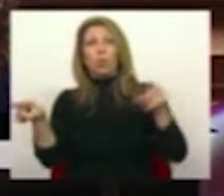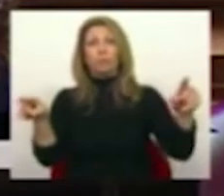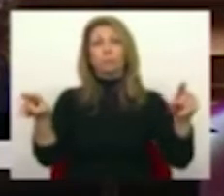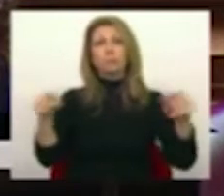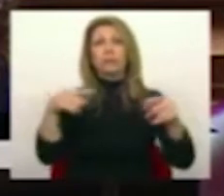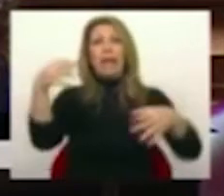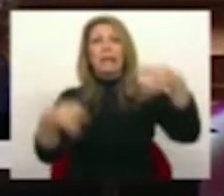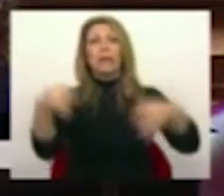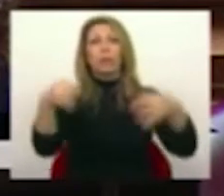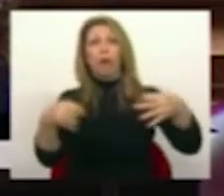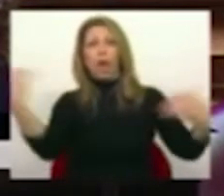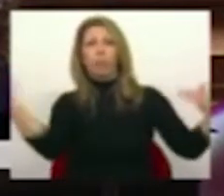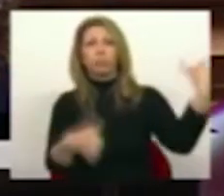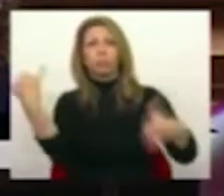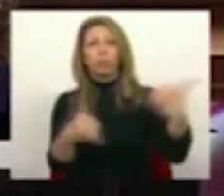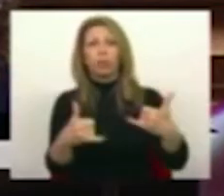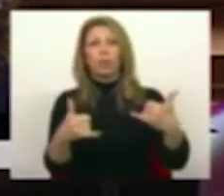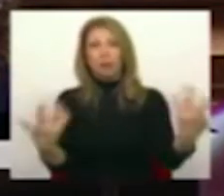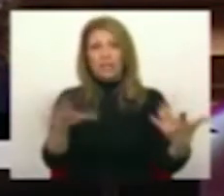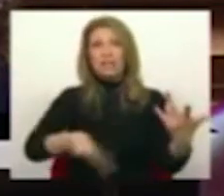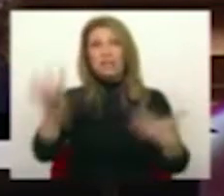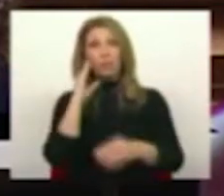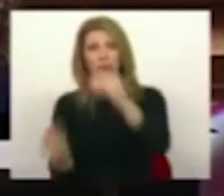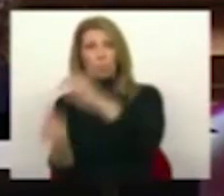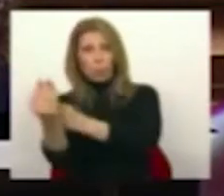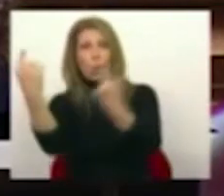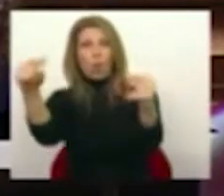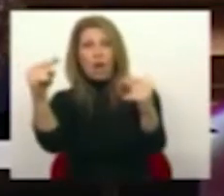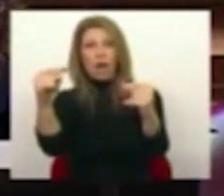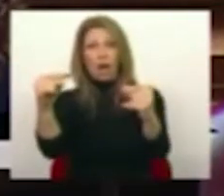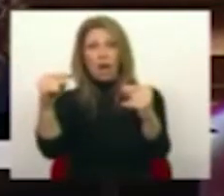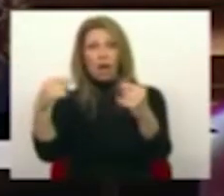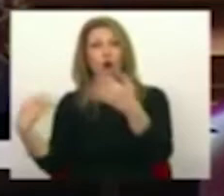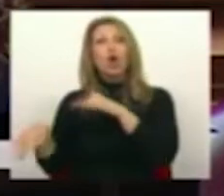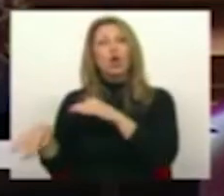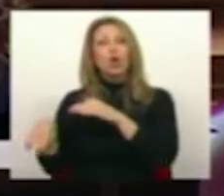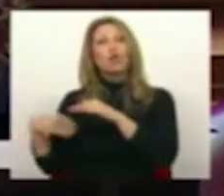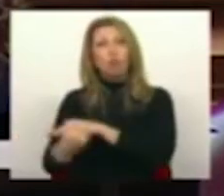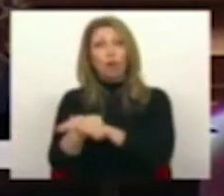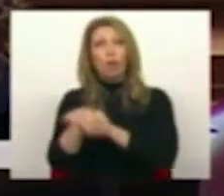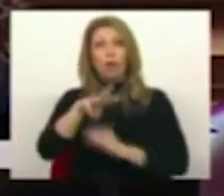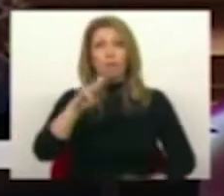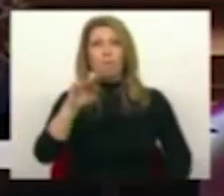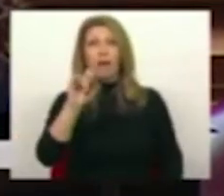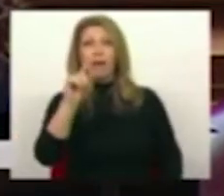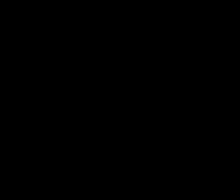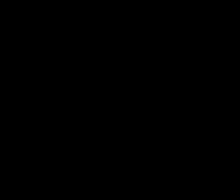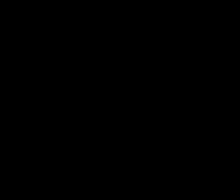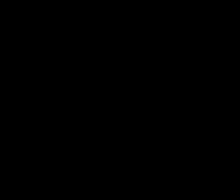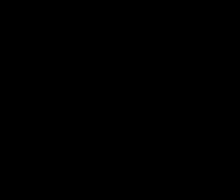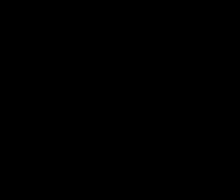não é inédito, do jogador Marega, atletas a serem ofendidos na sua dignidade ao ponto de, bem, deixarem de